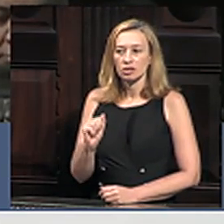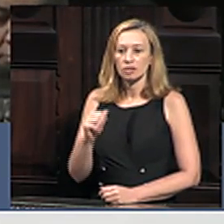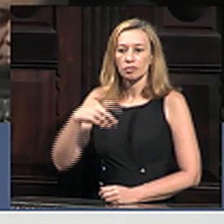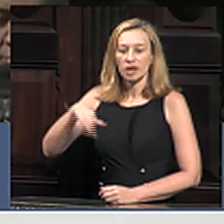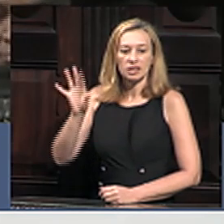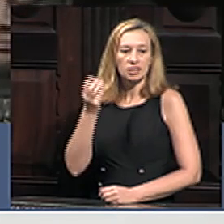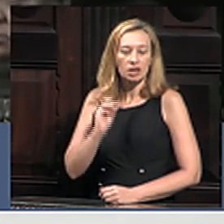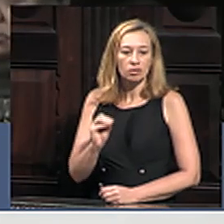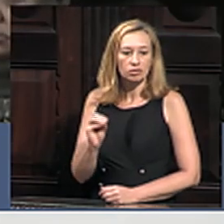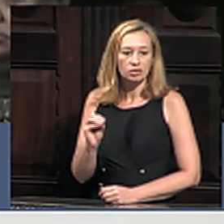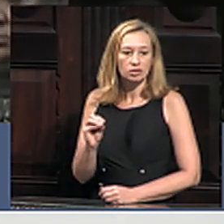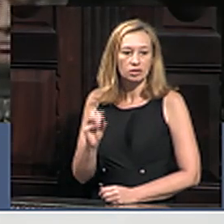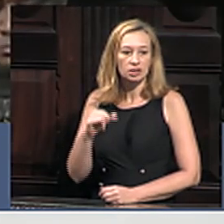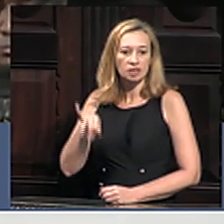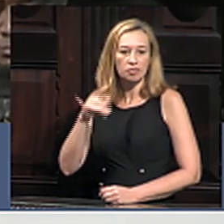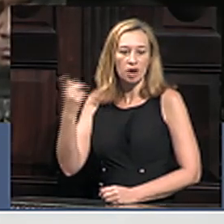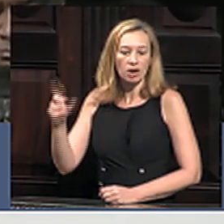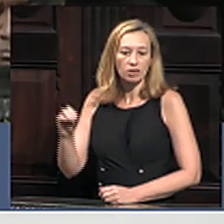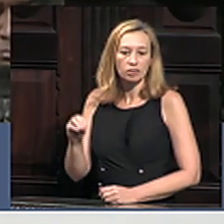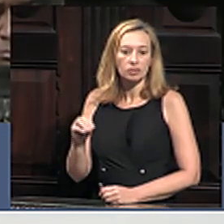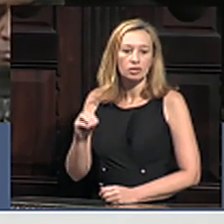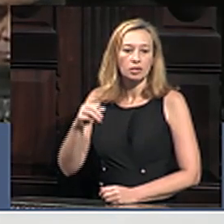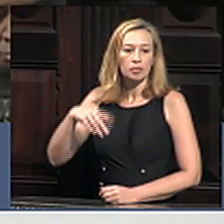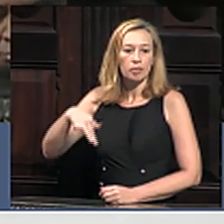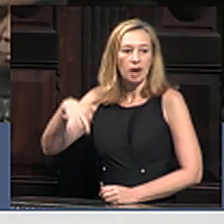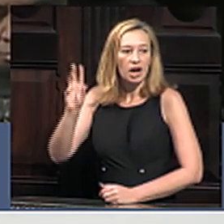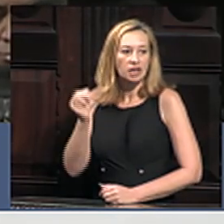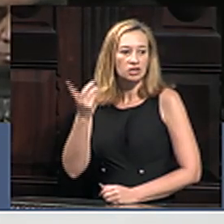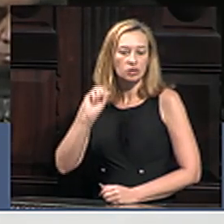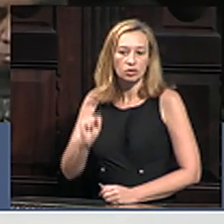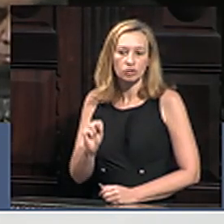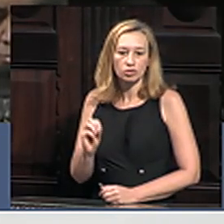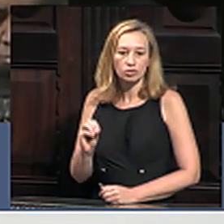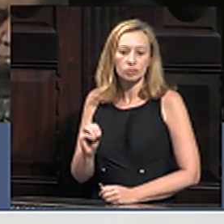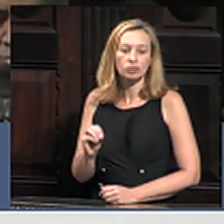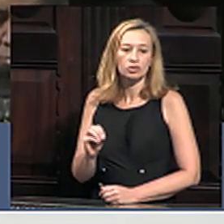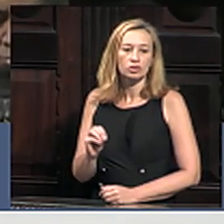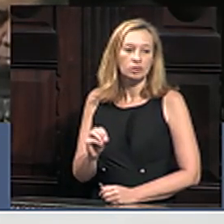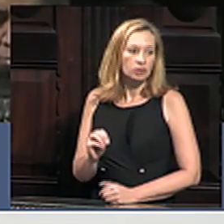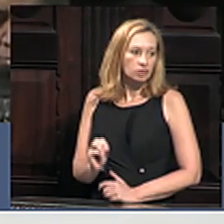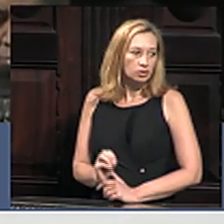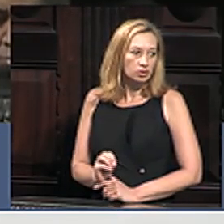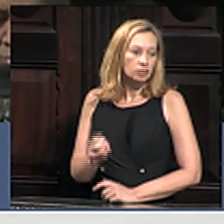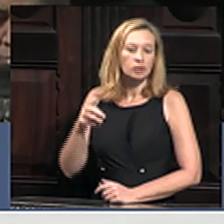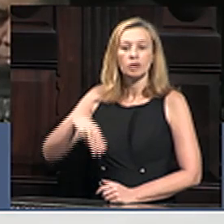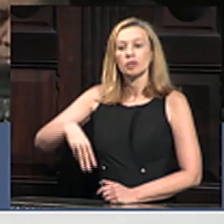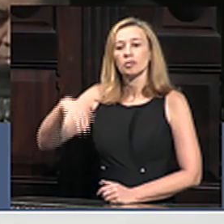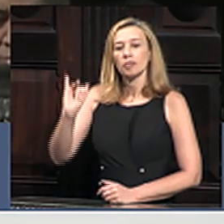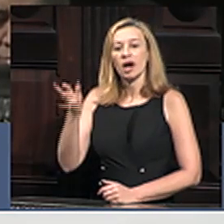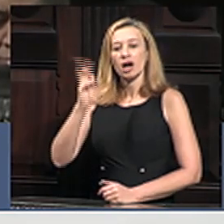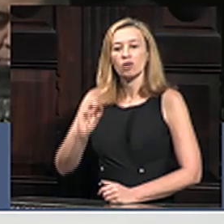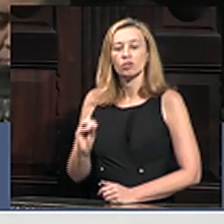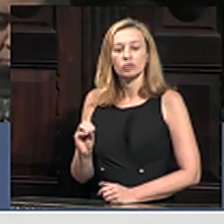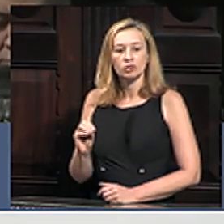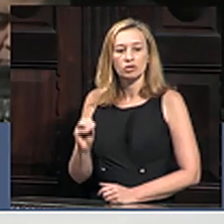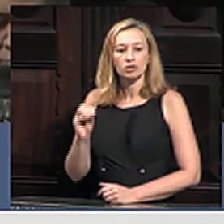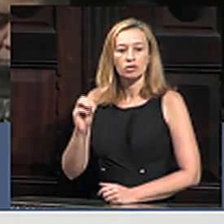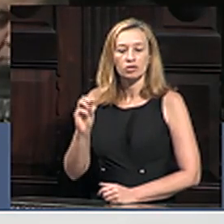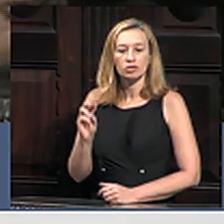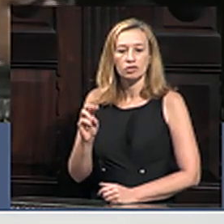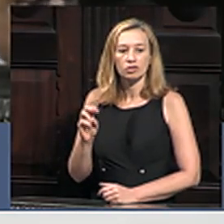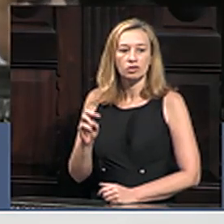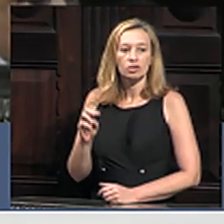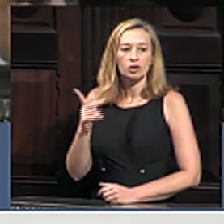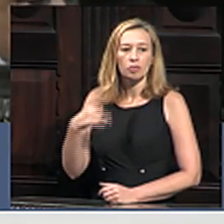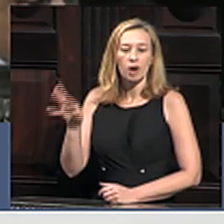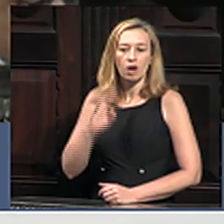Marcelo Simão, Márcio Canela, Márcio Pacheco, Marcos Abraão, Marcos Müller, Marcos Vinícius, Paulo Melo, Paulo Ramos,